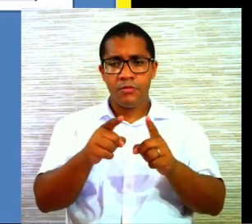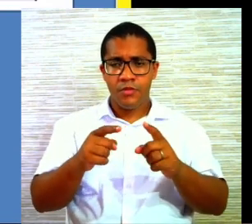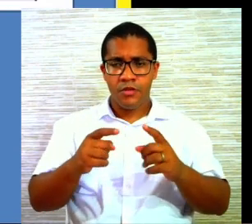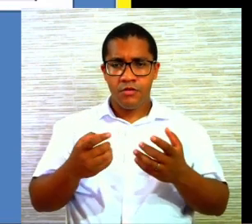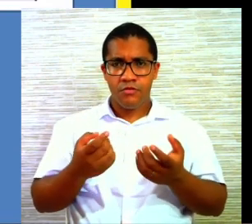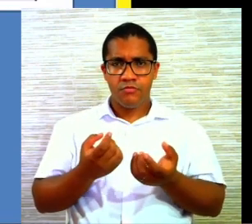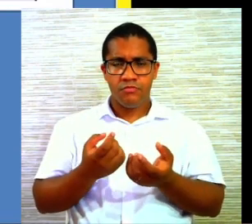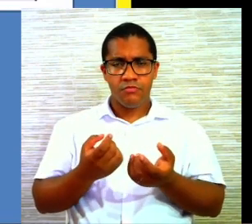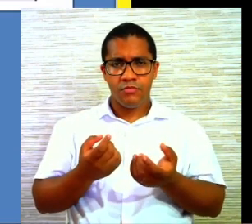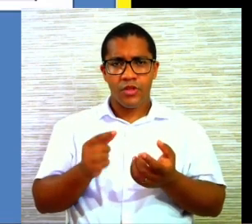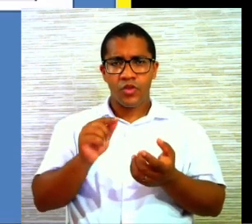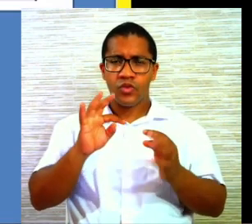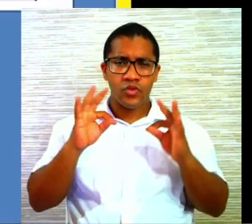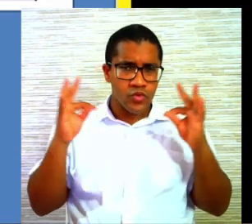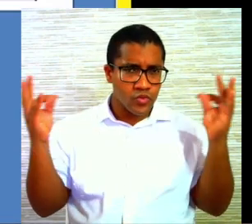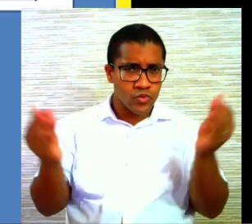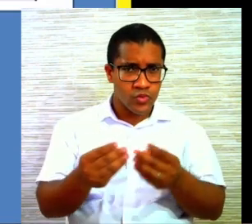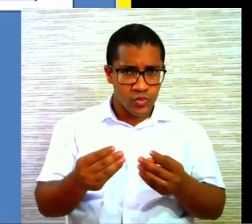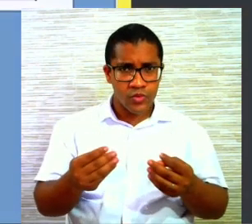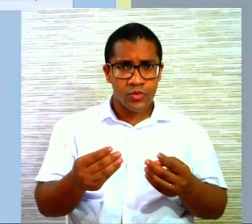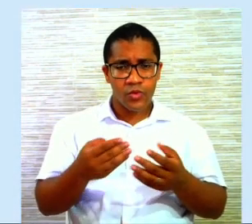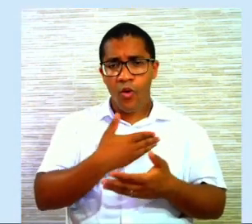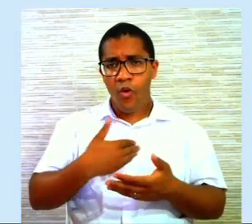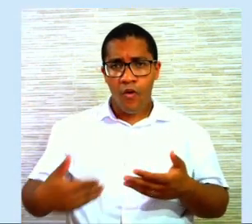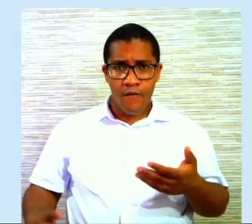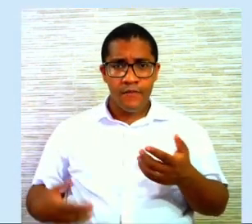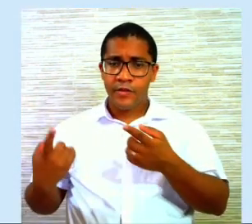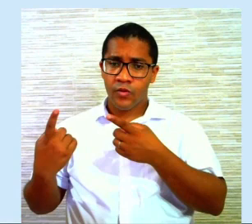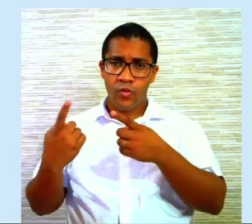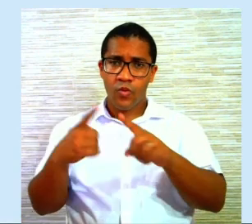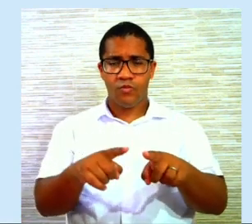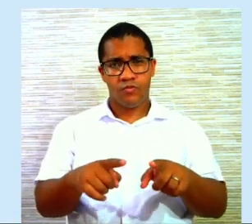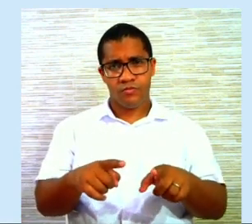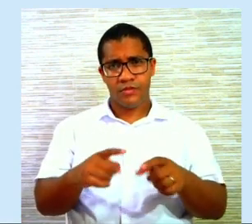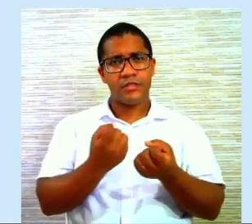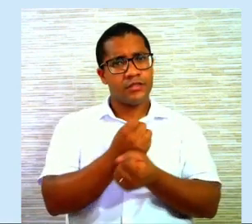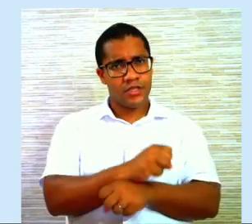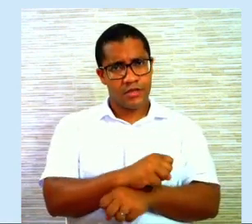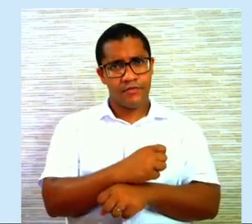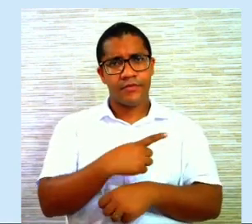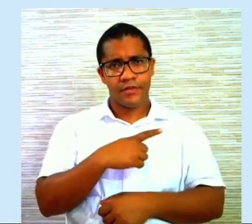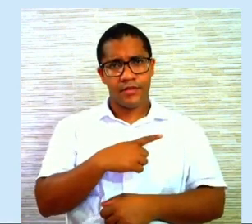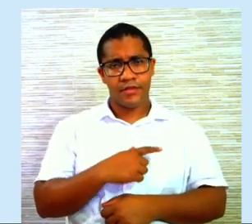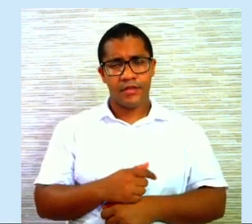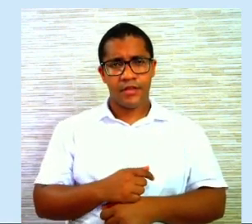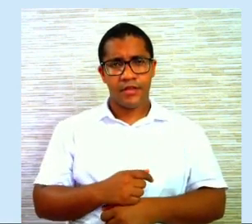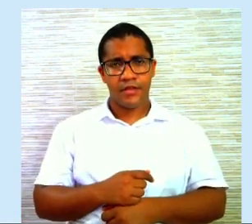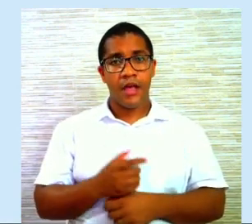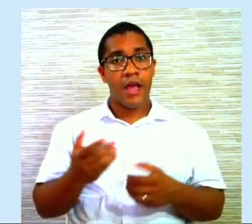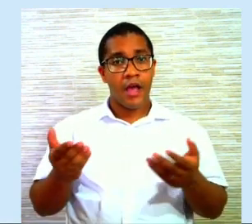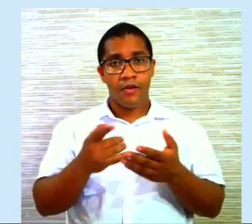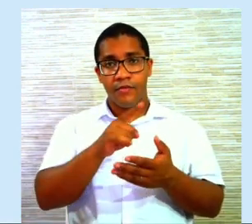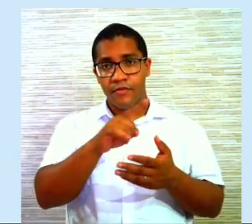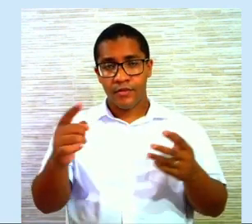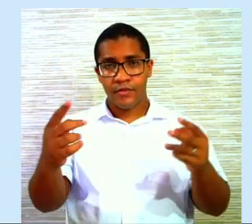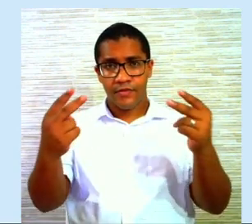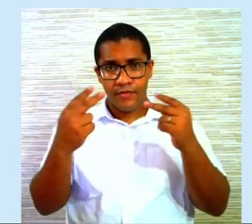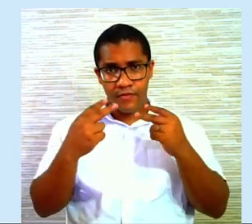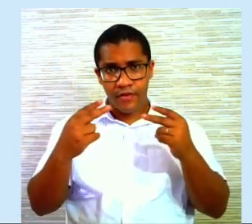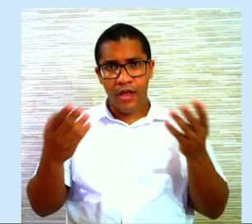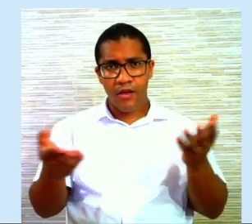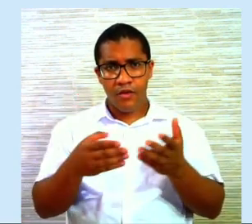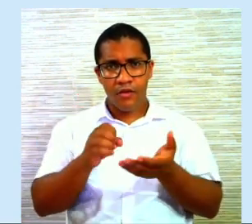governos democráticos. Então a gente vai fazer aí, eu convido você que nesse exato momento está vendo o